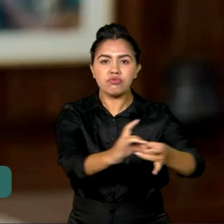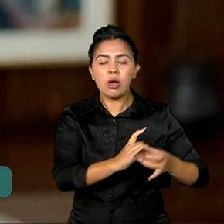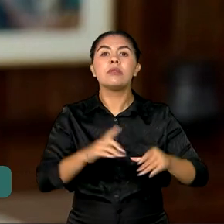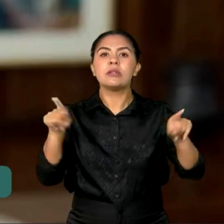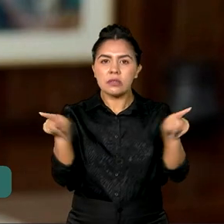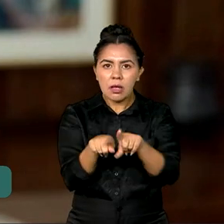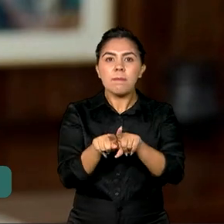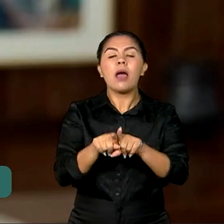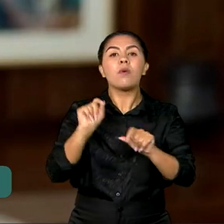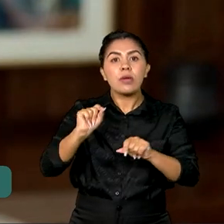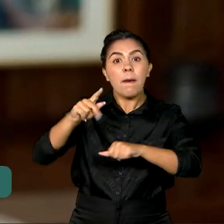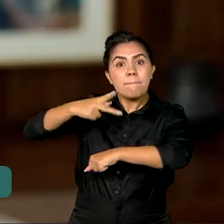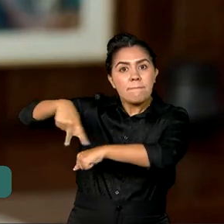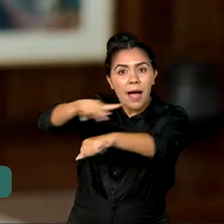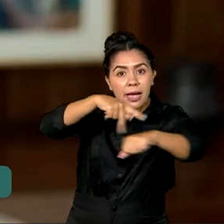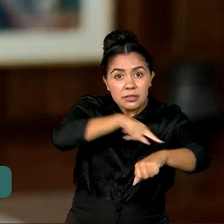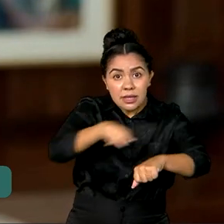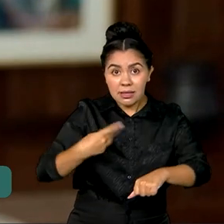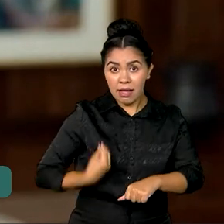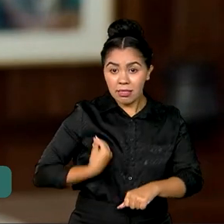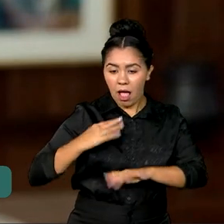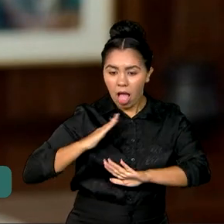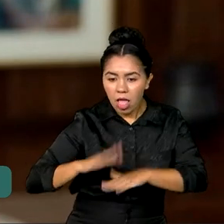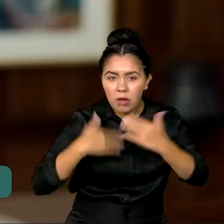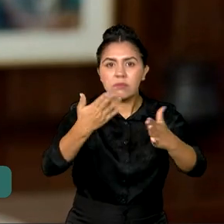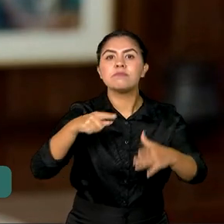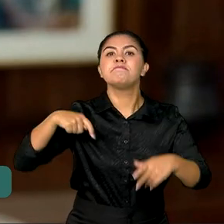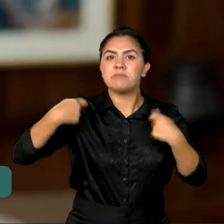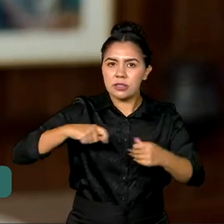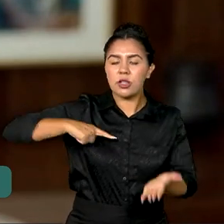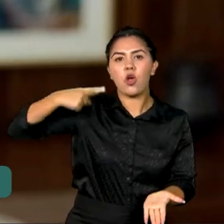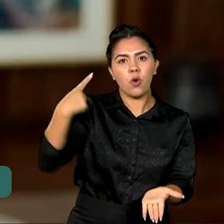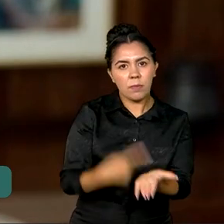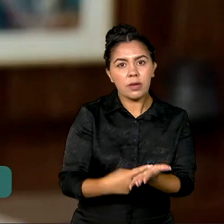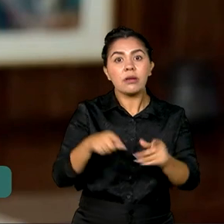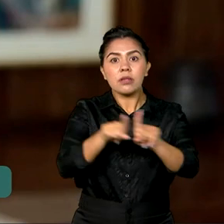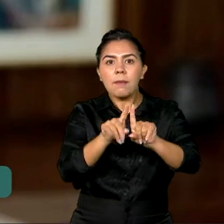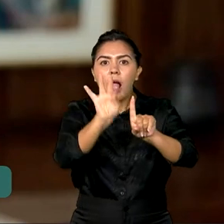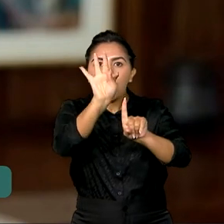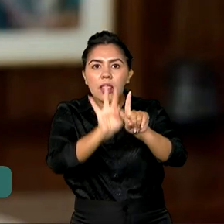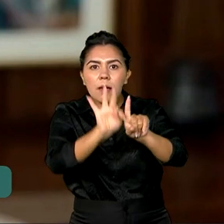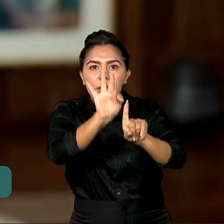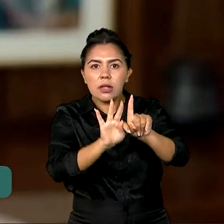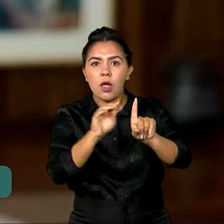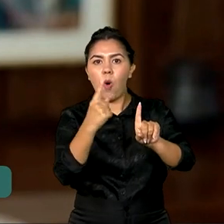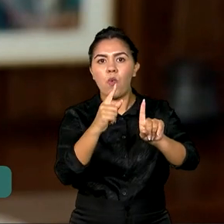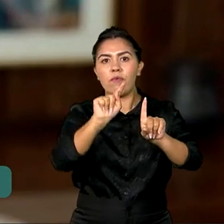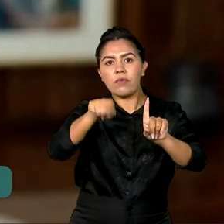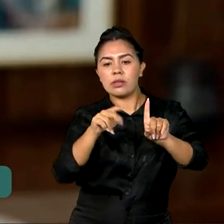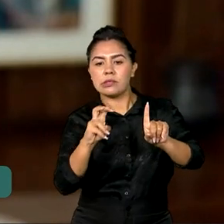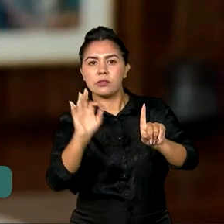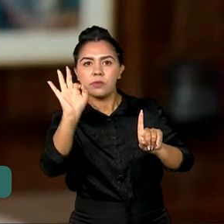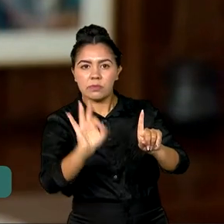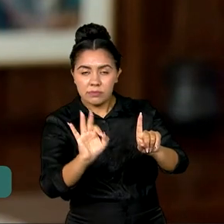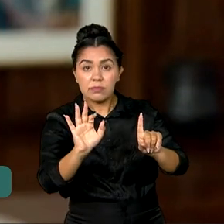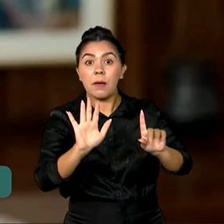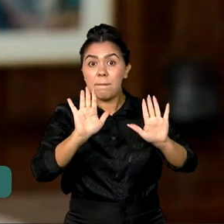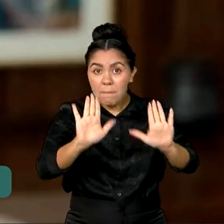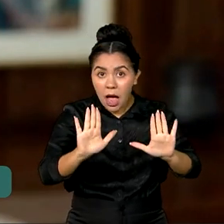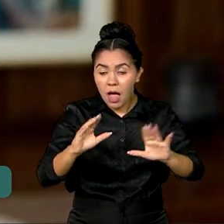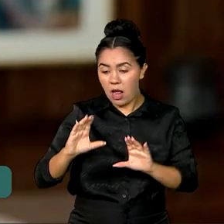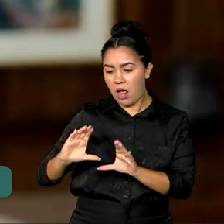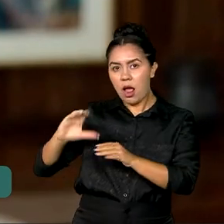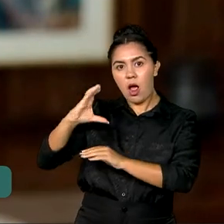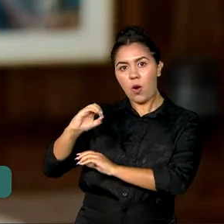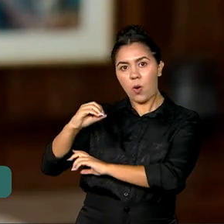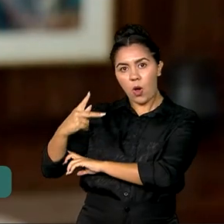países emergentes fazer sua parte para limitar o aumento da temperatura global a 1,5 graus. Na COP30 em